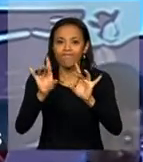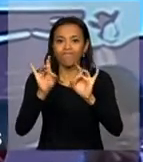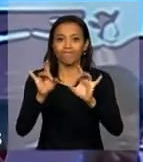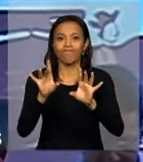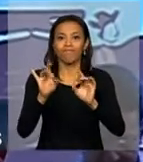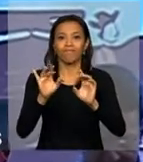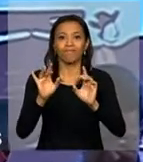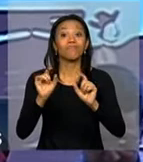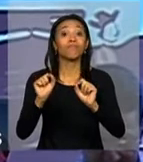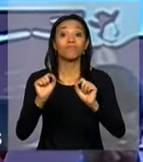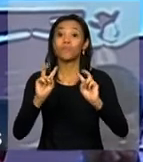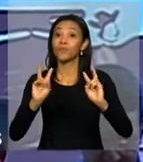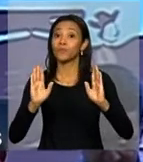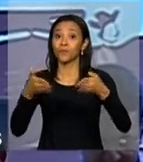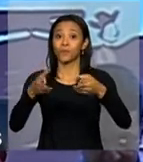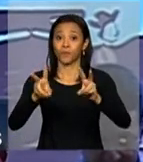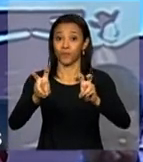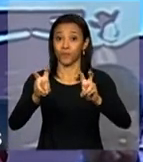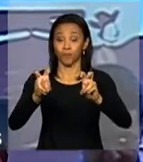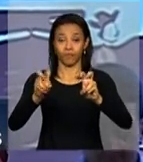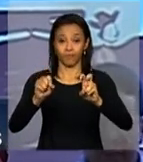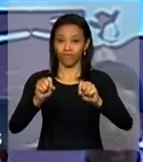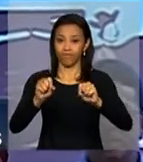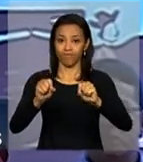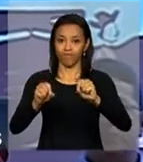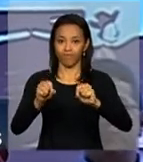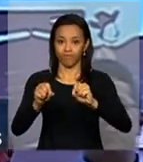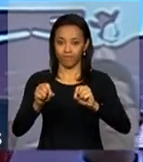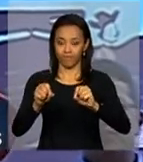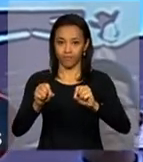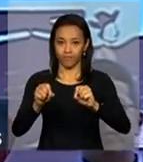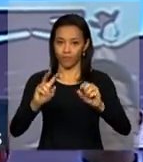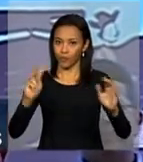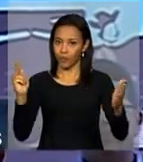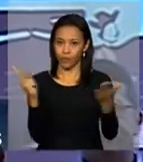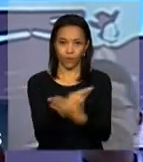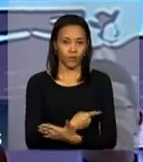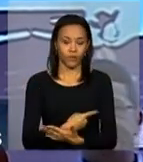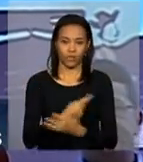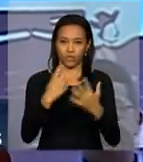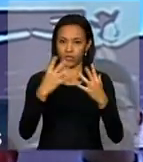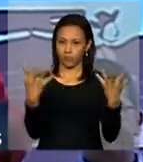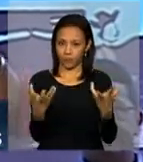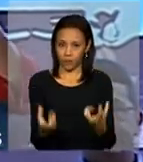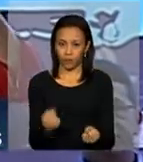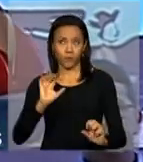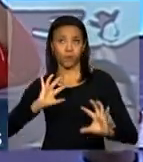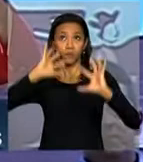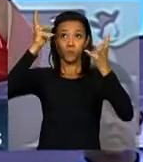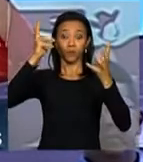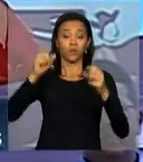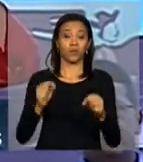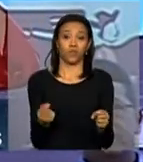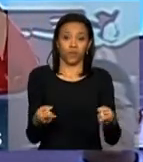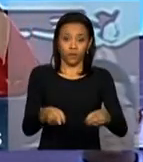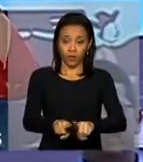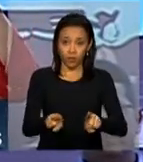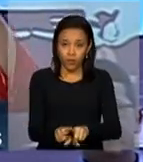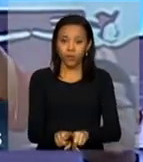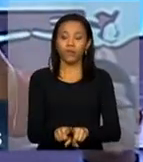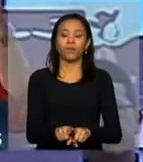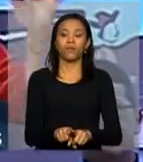em relação aos efeitos da seca, aos efeitos